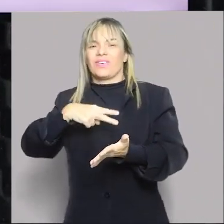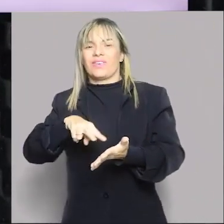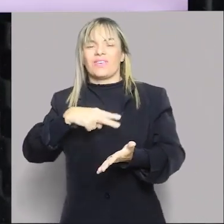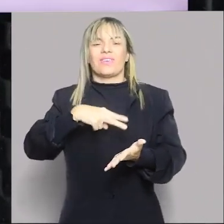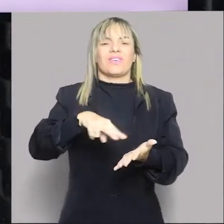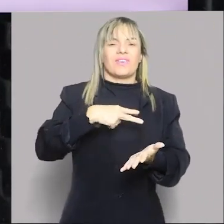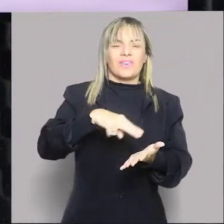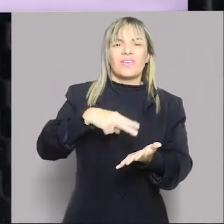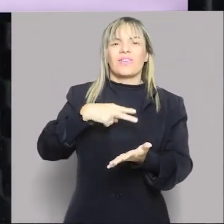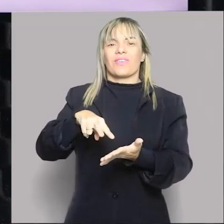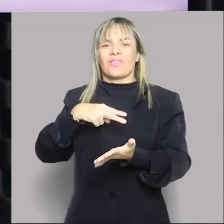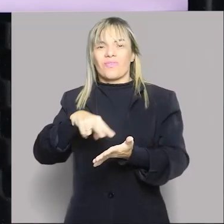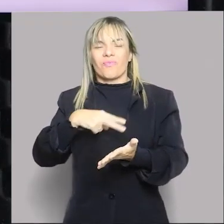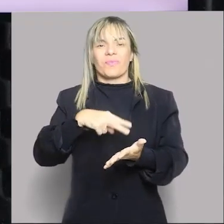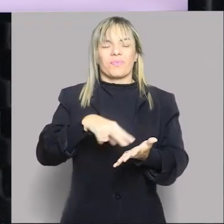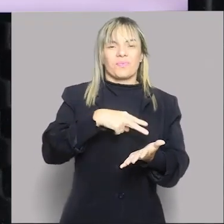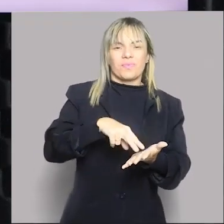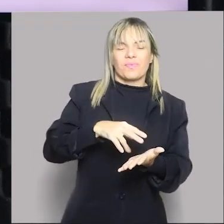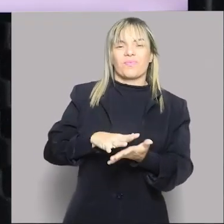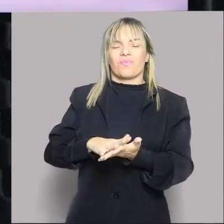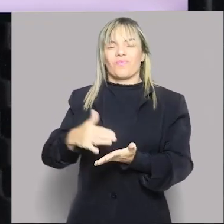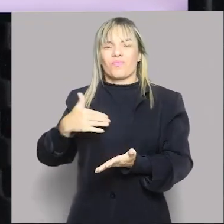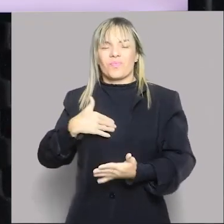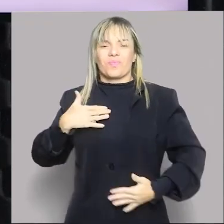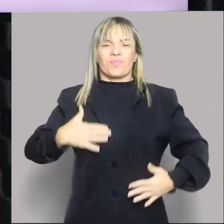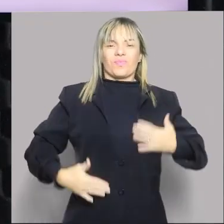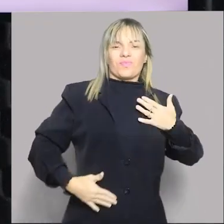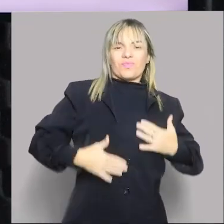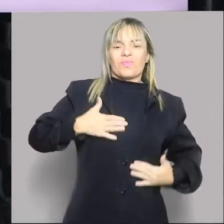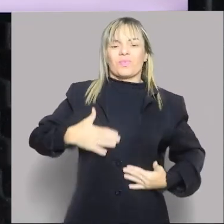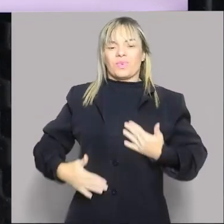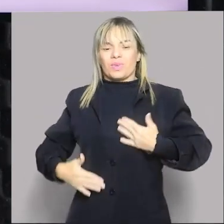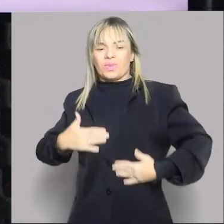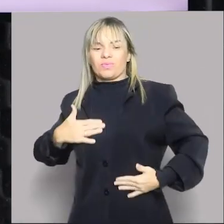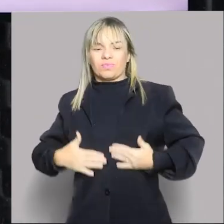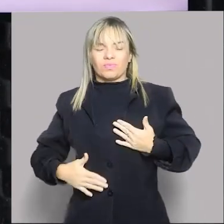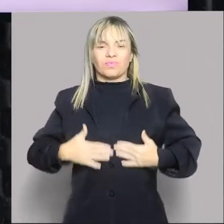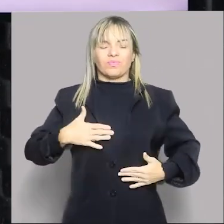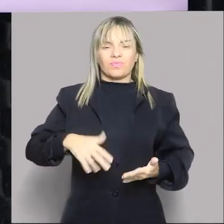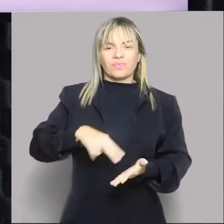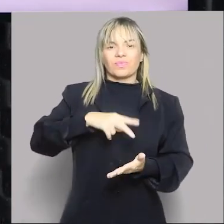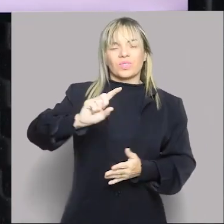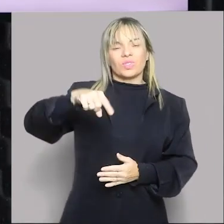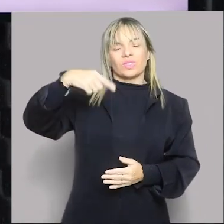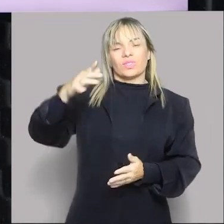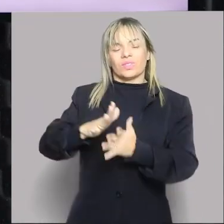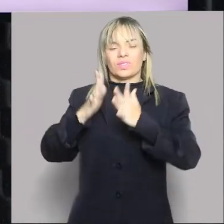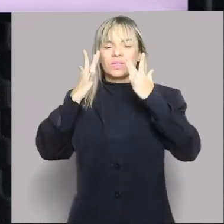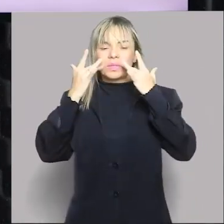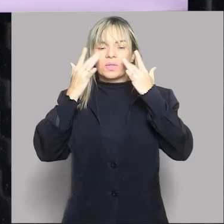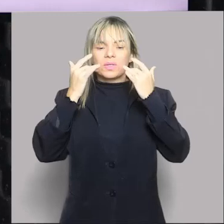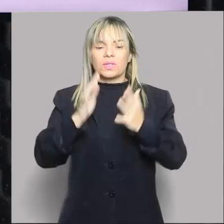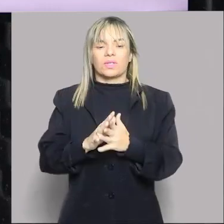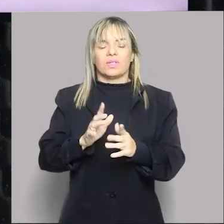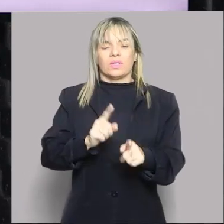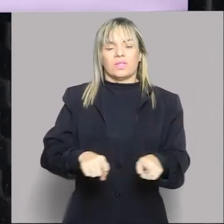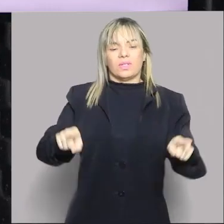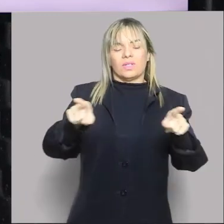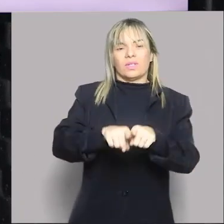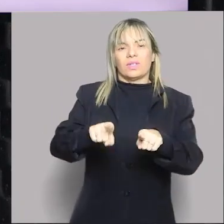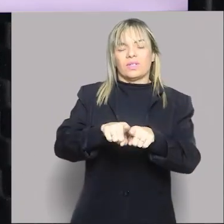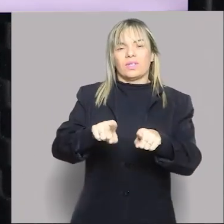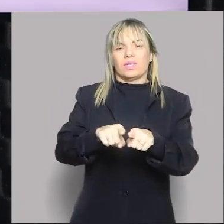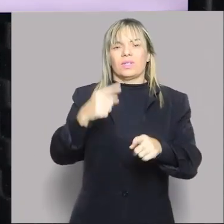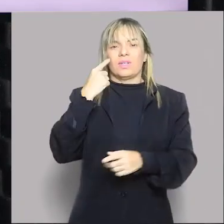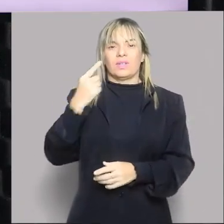está lá balançando e o corpo vai junto, tem um corpo dançante, é outra manifestação de arte. mas ela pode causar, além dessas sensações, ela